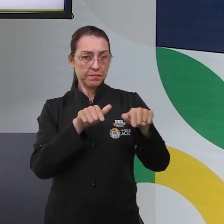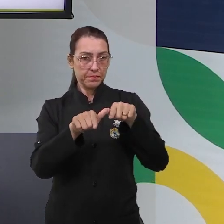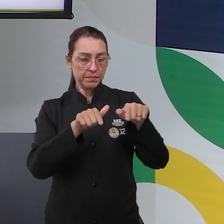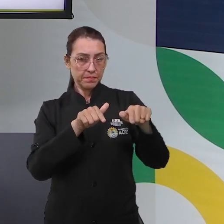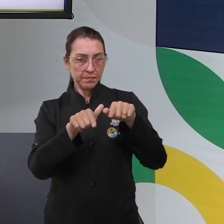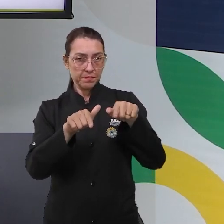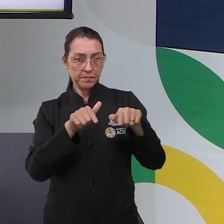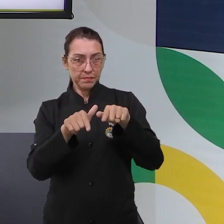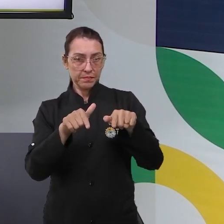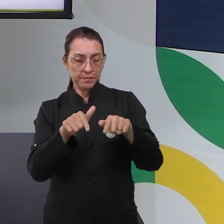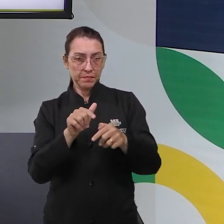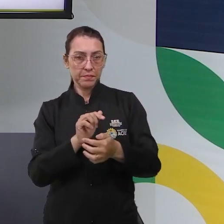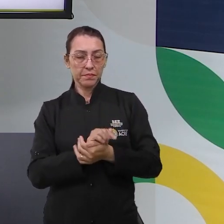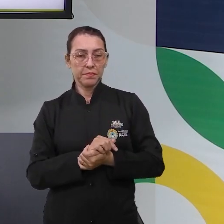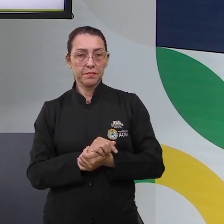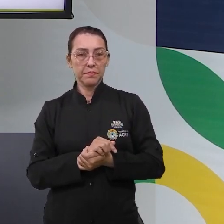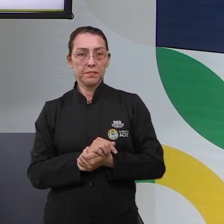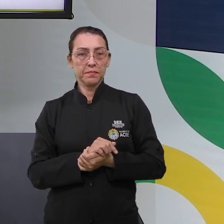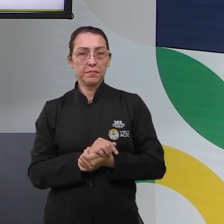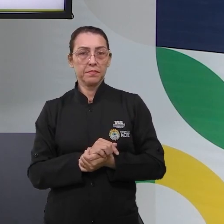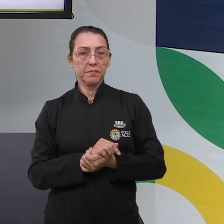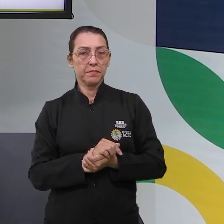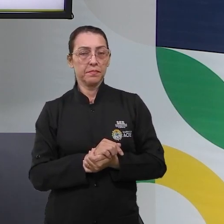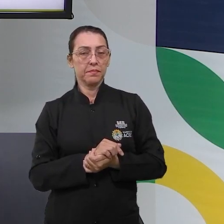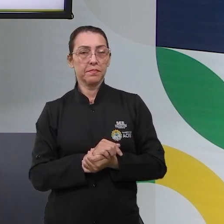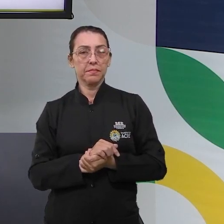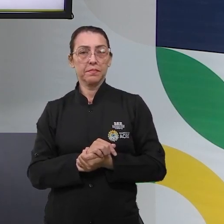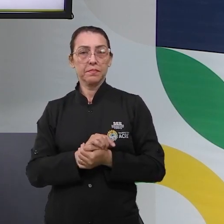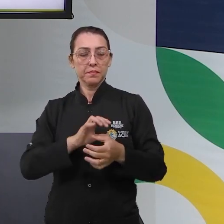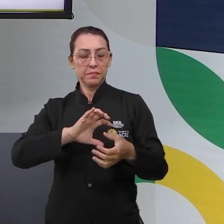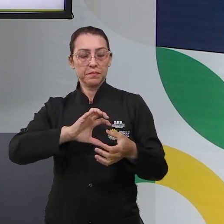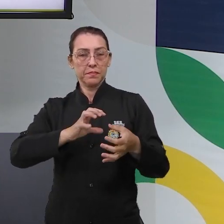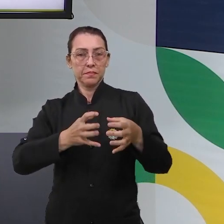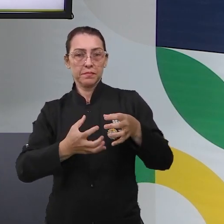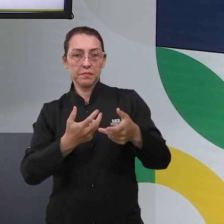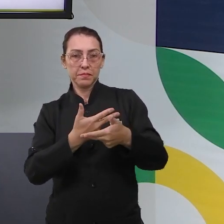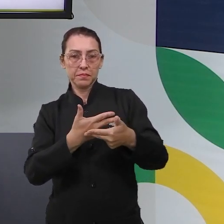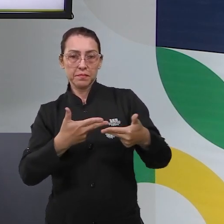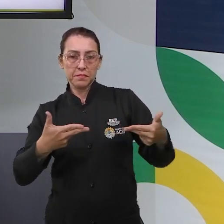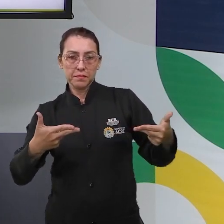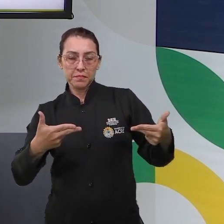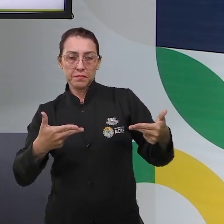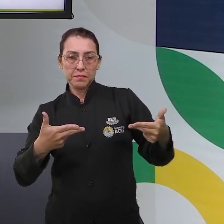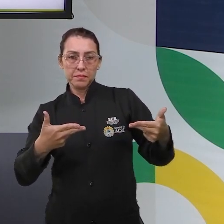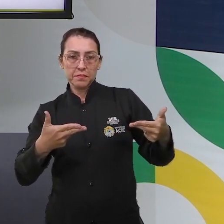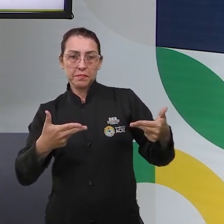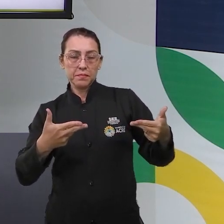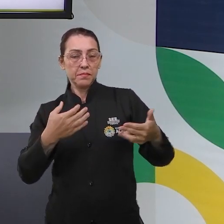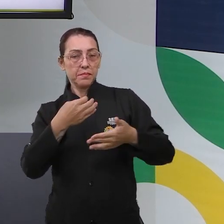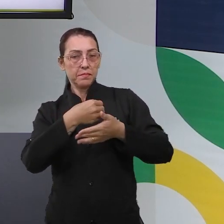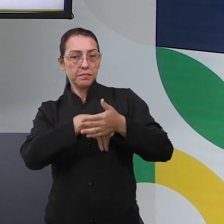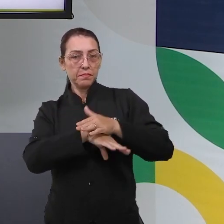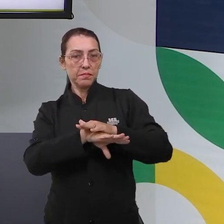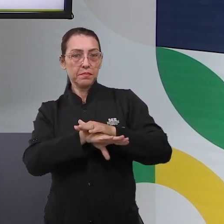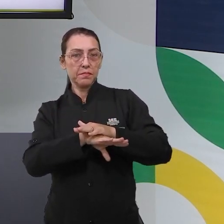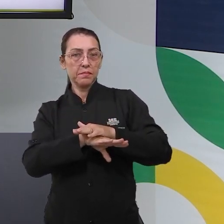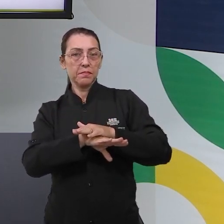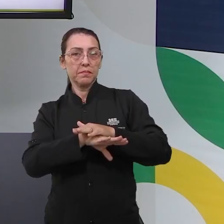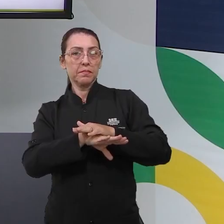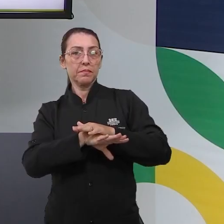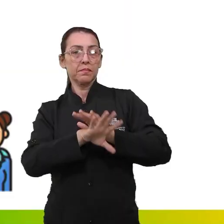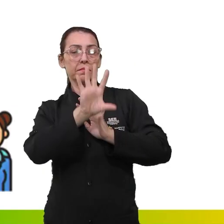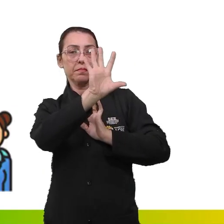pesquisa da órbita terrestre e dos elementos aí, né, dentro do